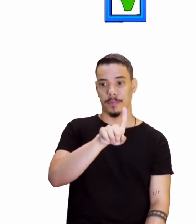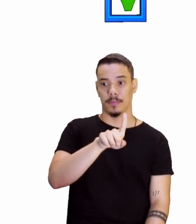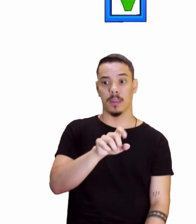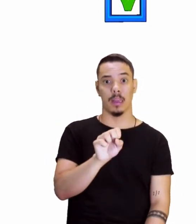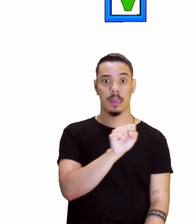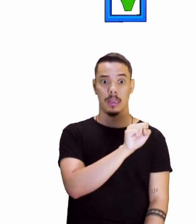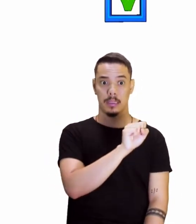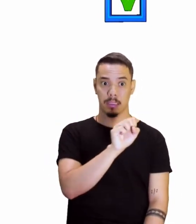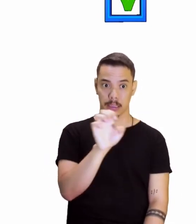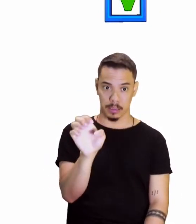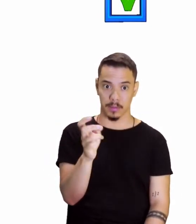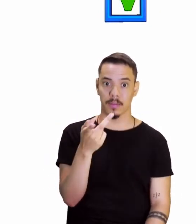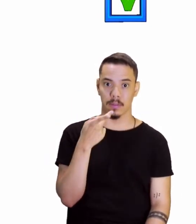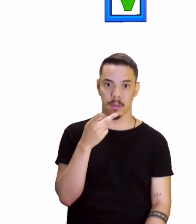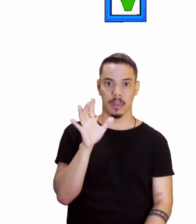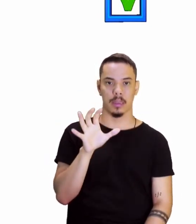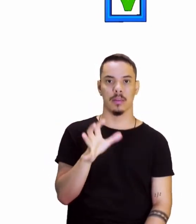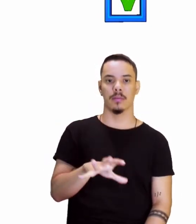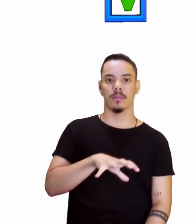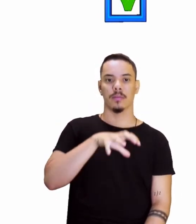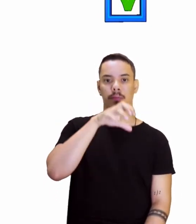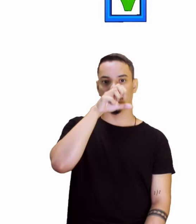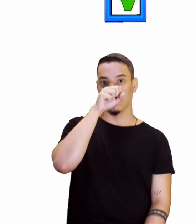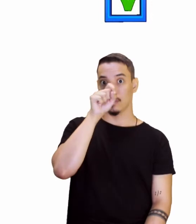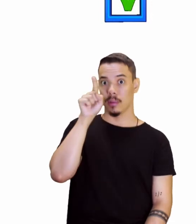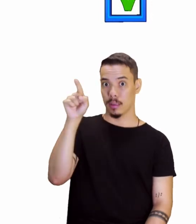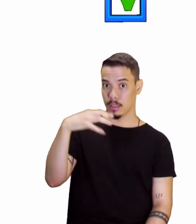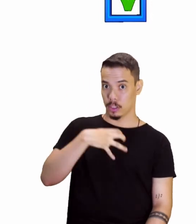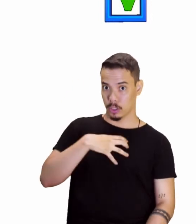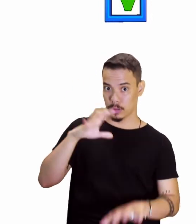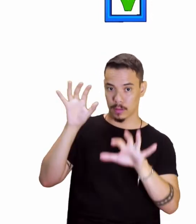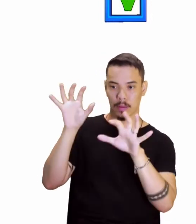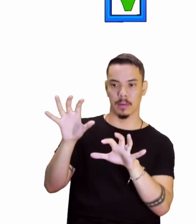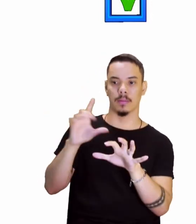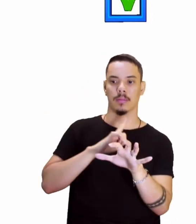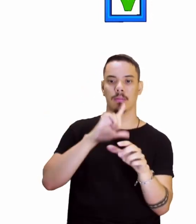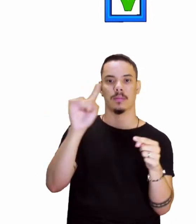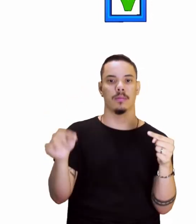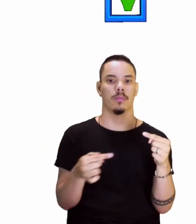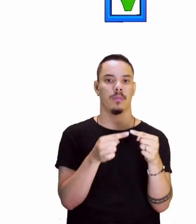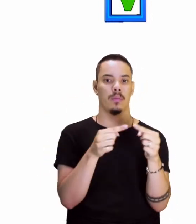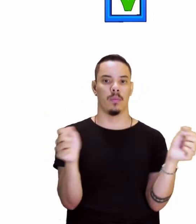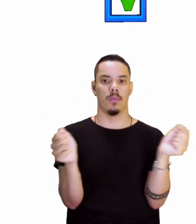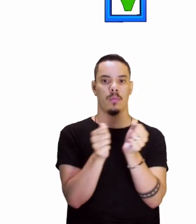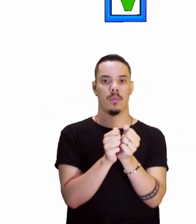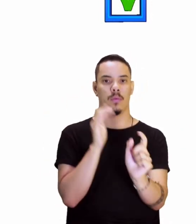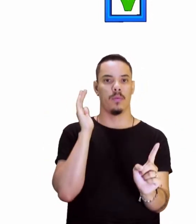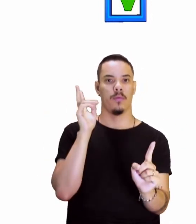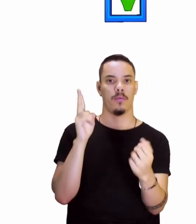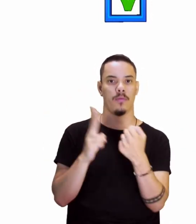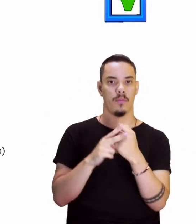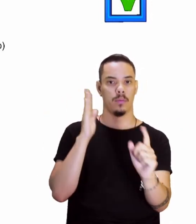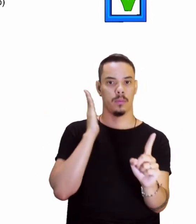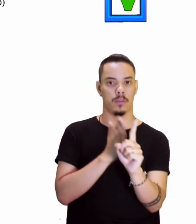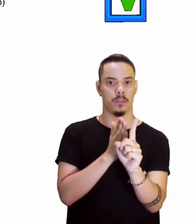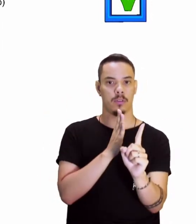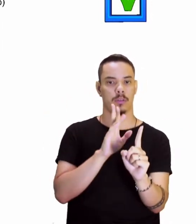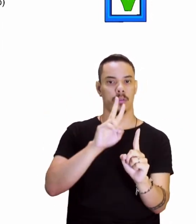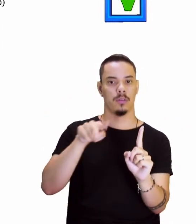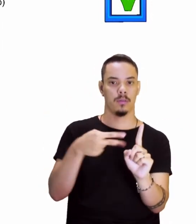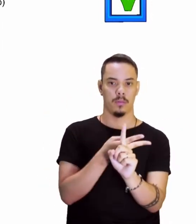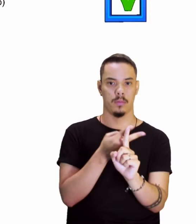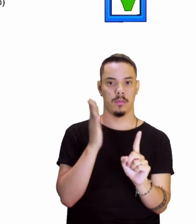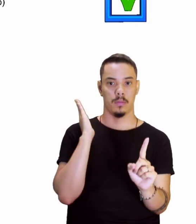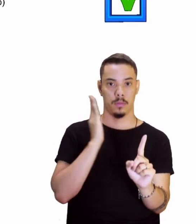ele estiver no sentido de absorver e inalar, ele vai ter essa função aí de verbo transitivo direto. Olha o exemplo.